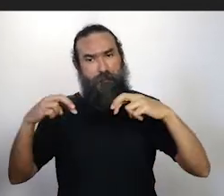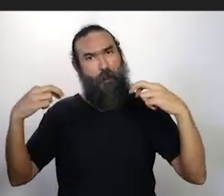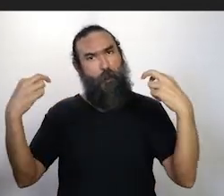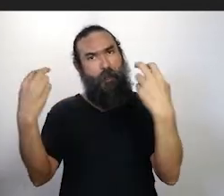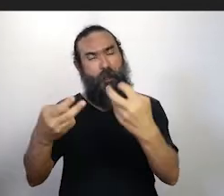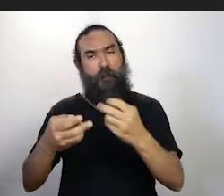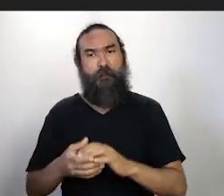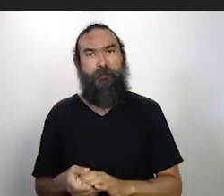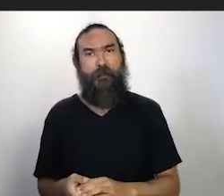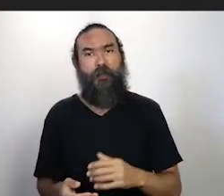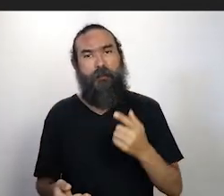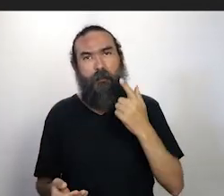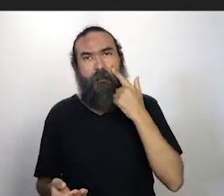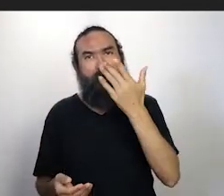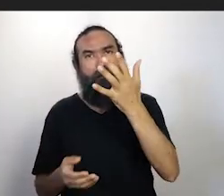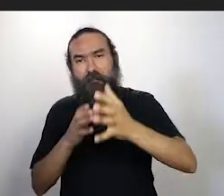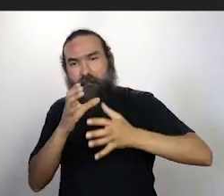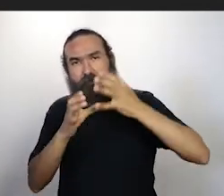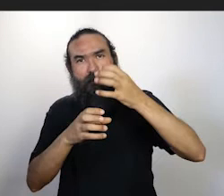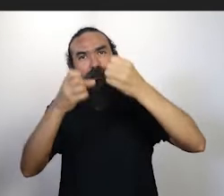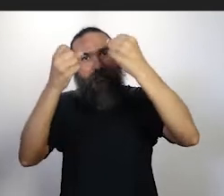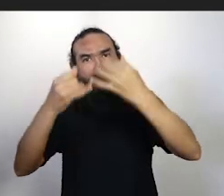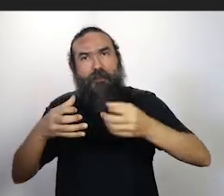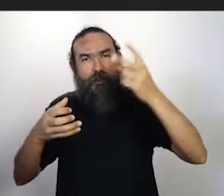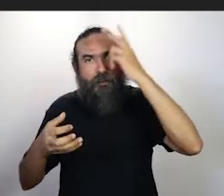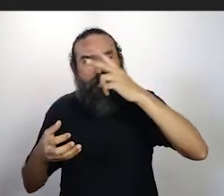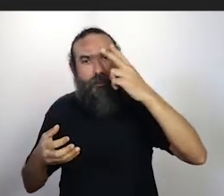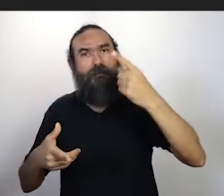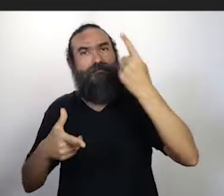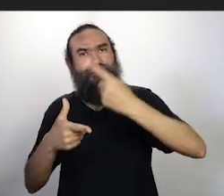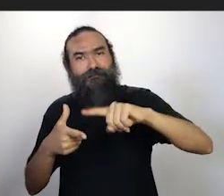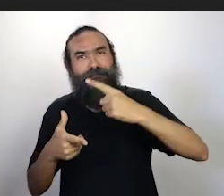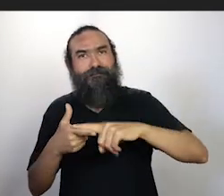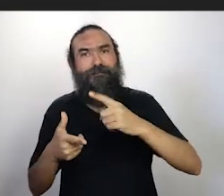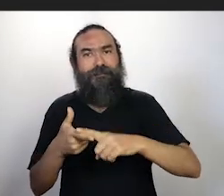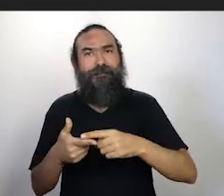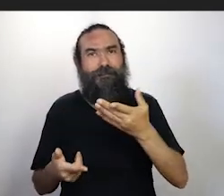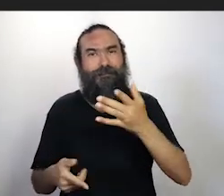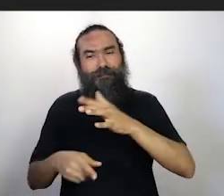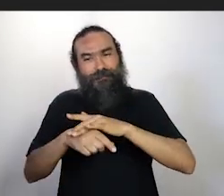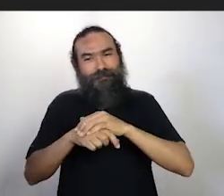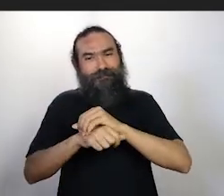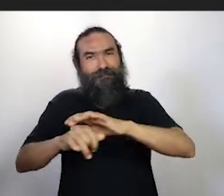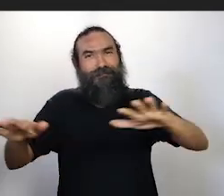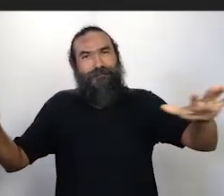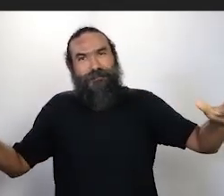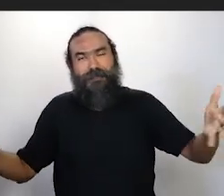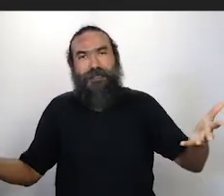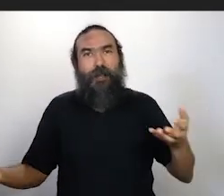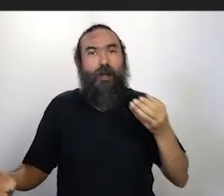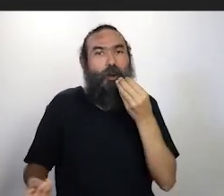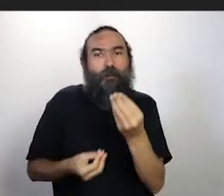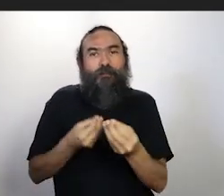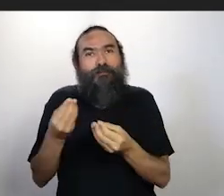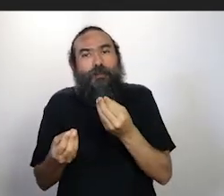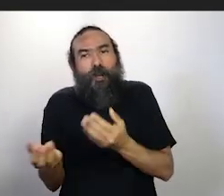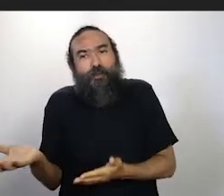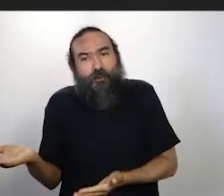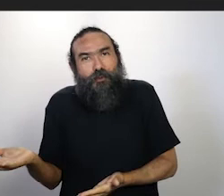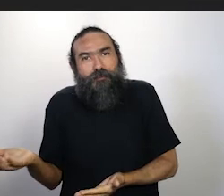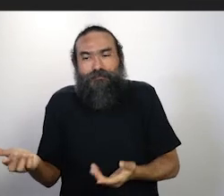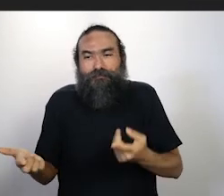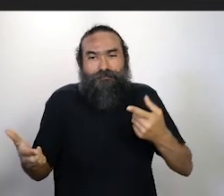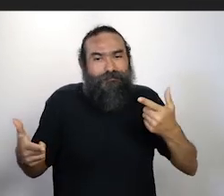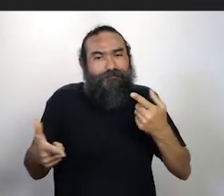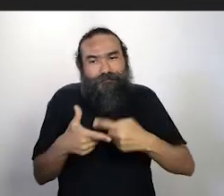tantos relatos diferenciados de como tem se enfrentado esse processo de pandemia, como que a situação da